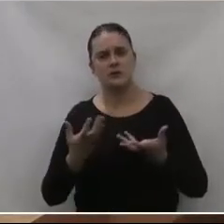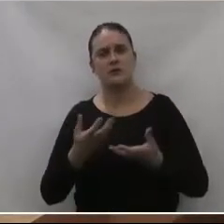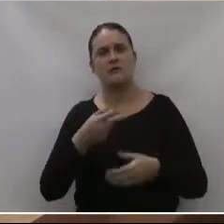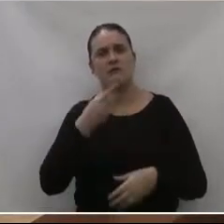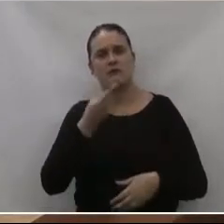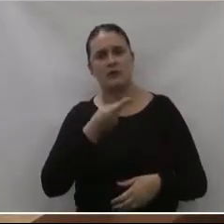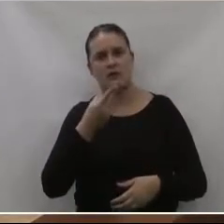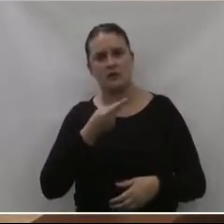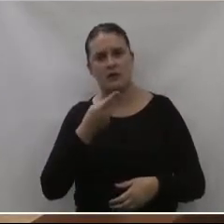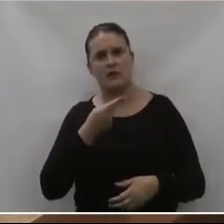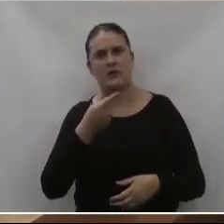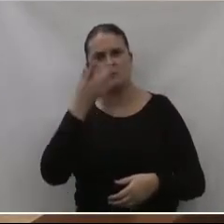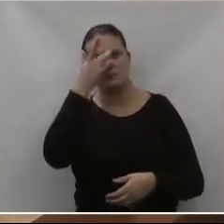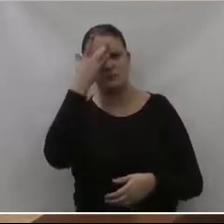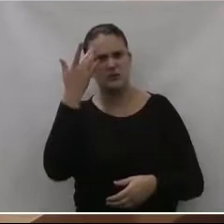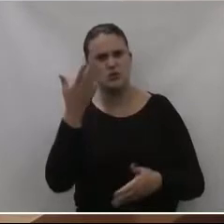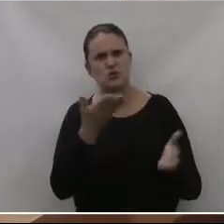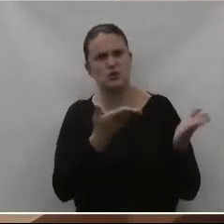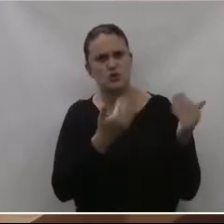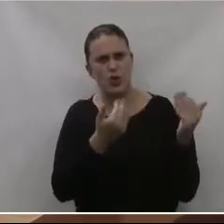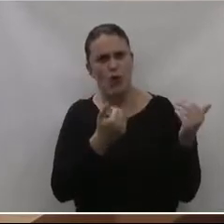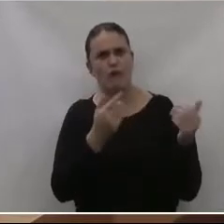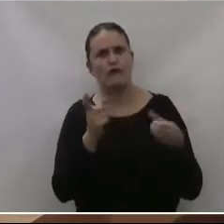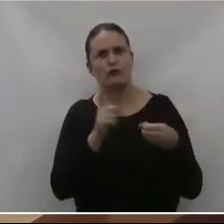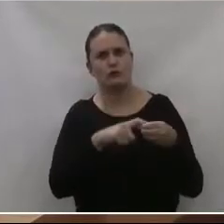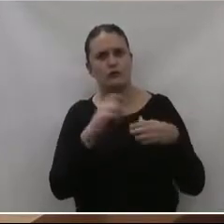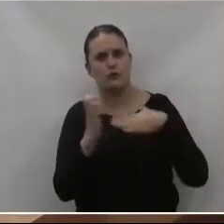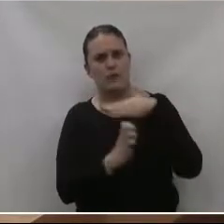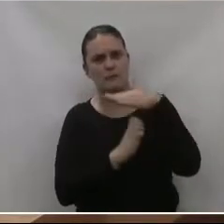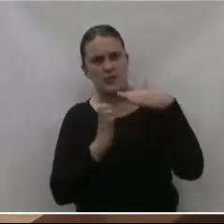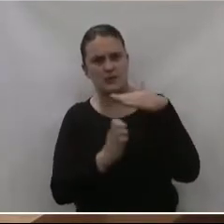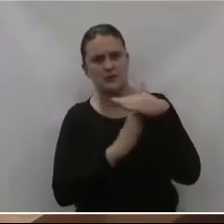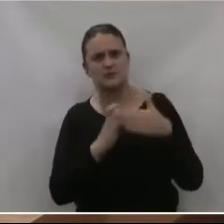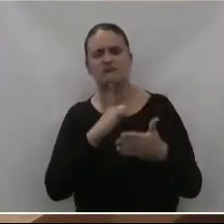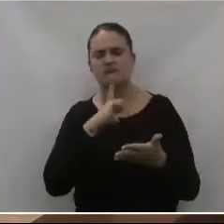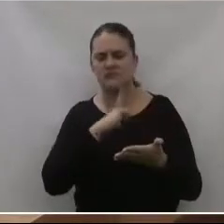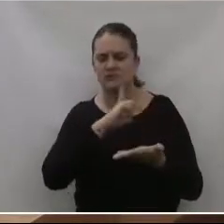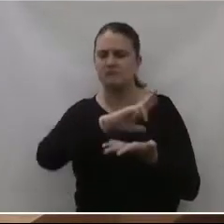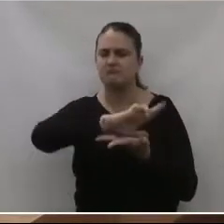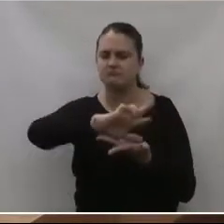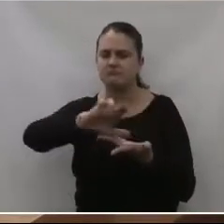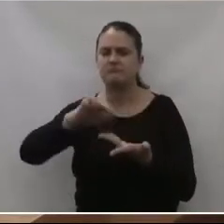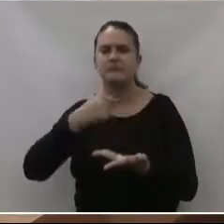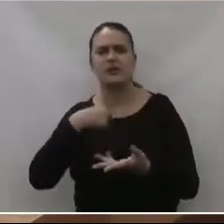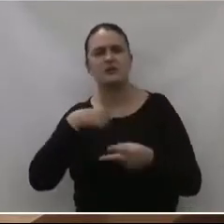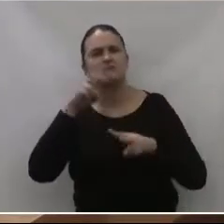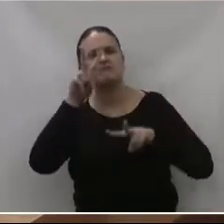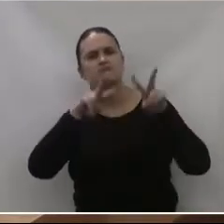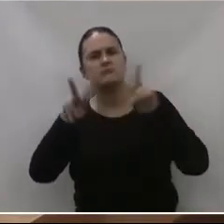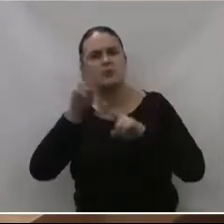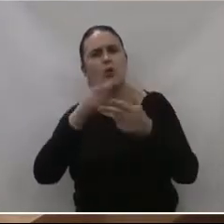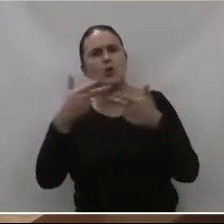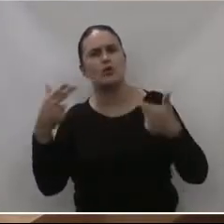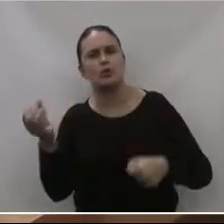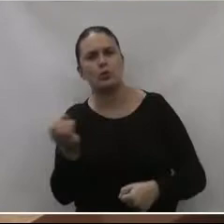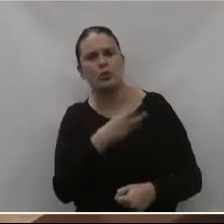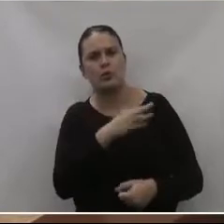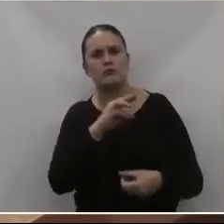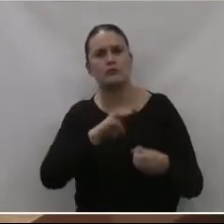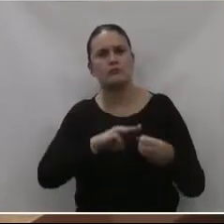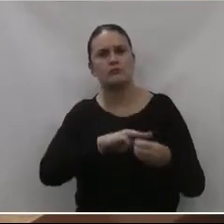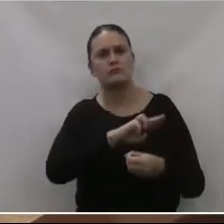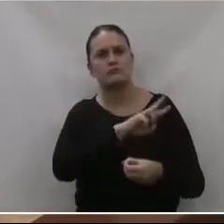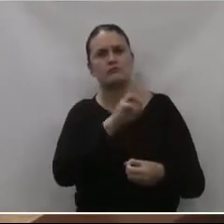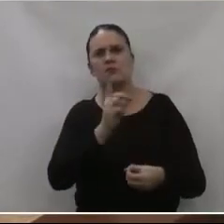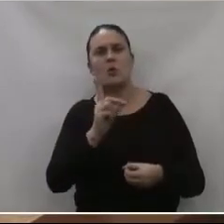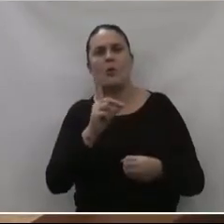destacar jovens empreendedores de Ana da Vitória. São tantos, eu tenho visto tantas novidades em Ana da Vitória.